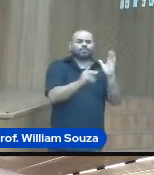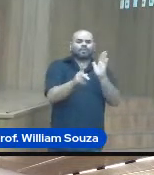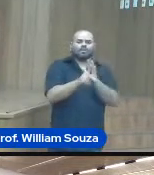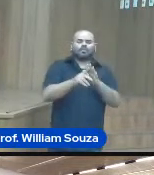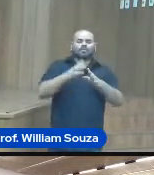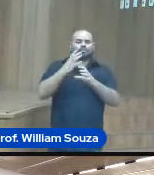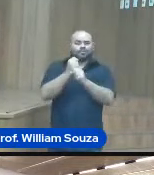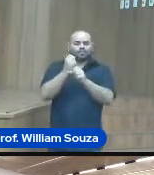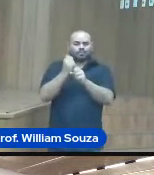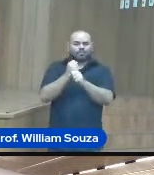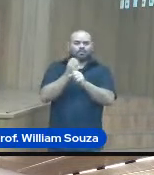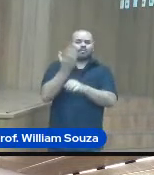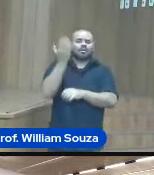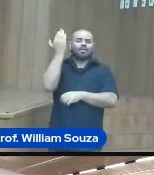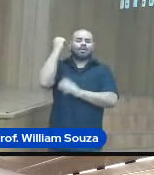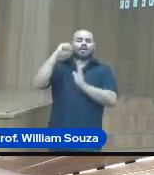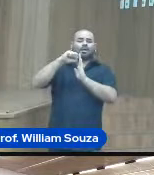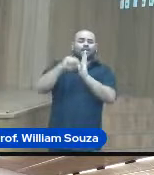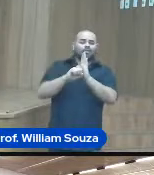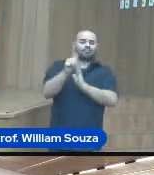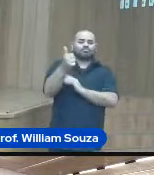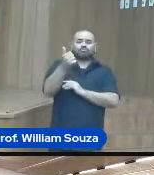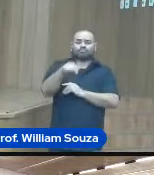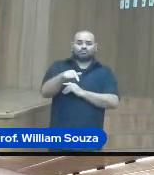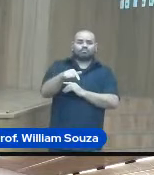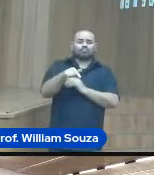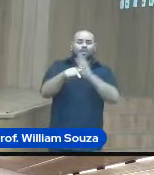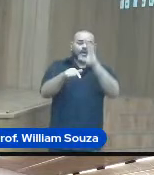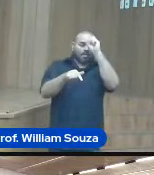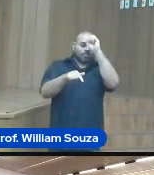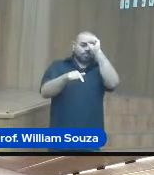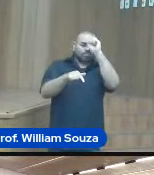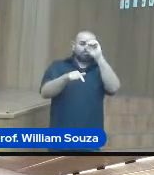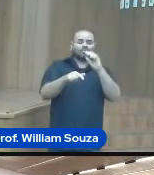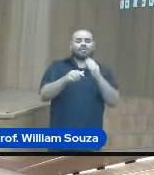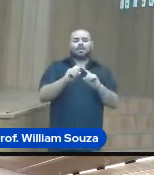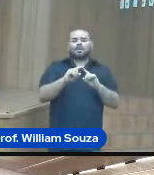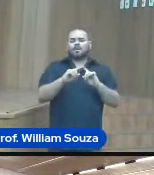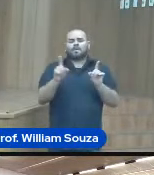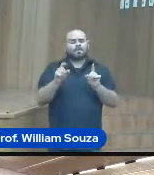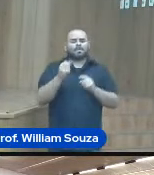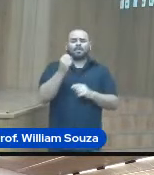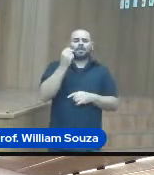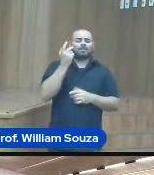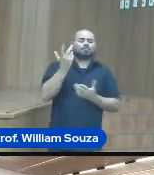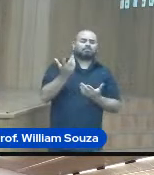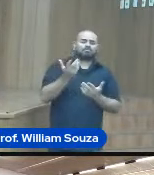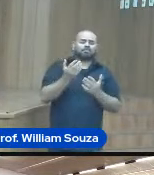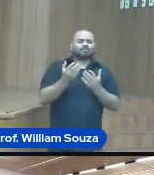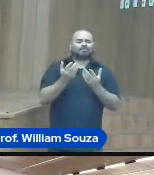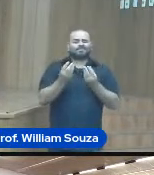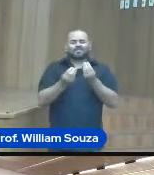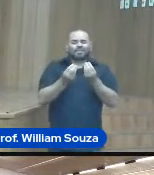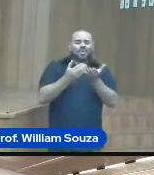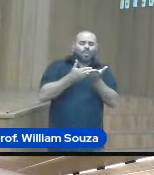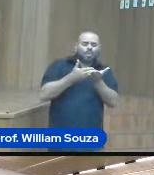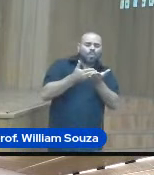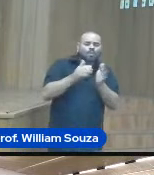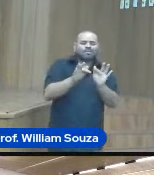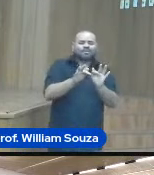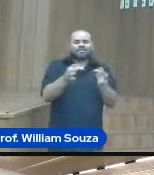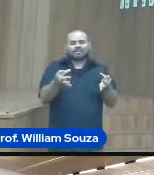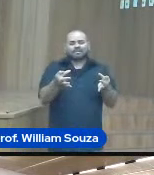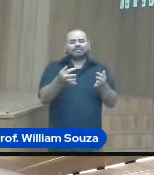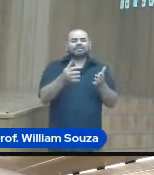elaborado no século XVII, mas que ainda era muito preliminar, era muito introdutório, algumas ideias ainda